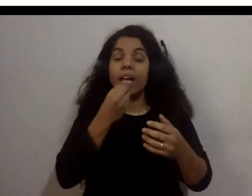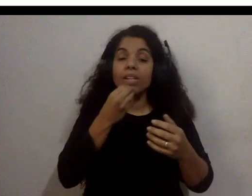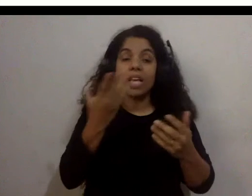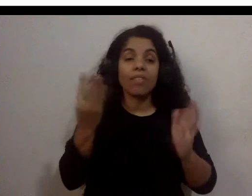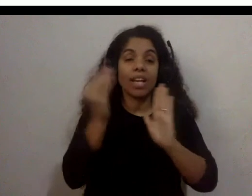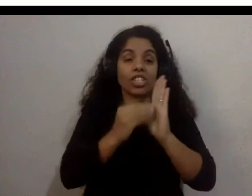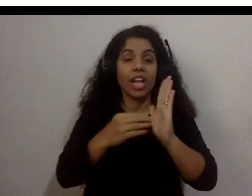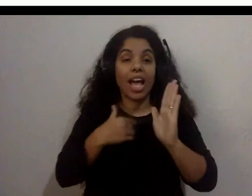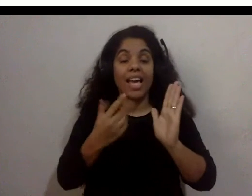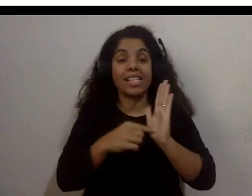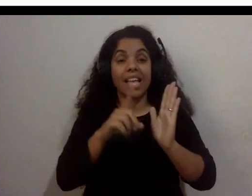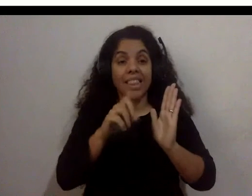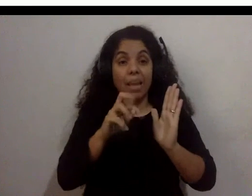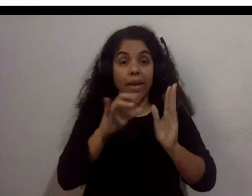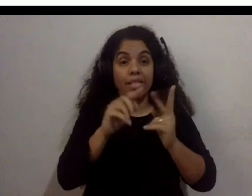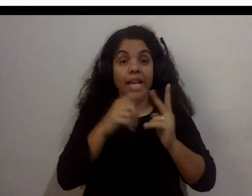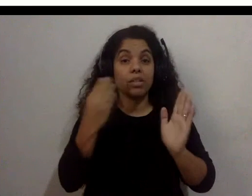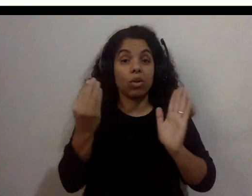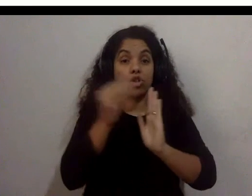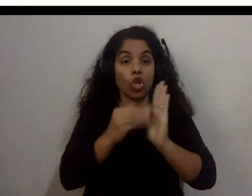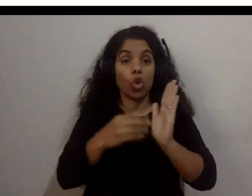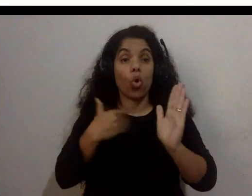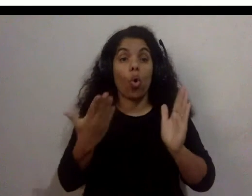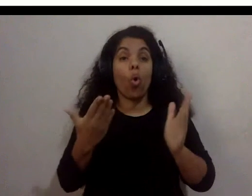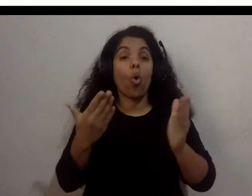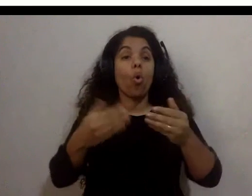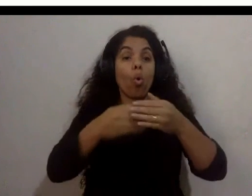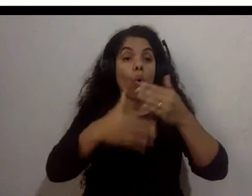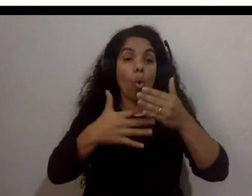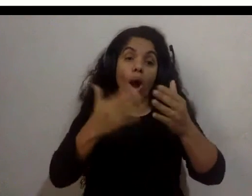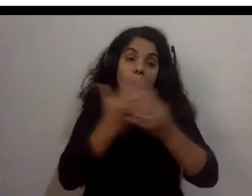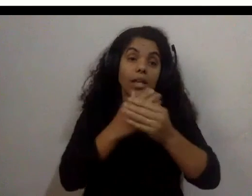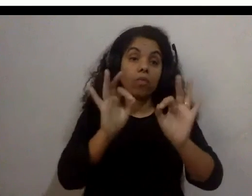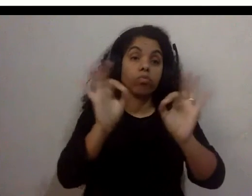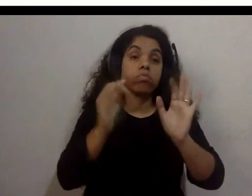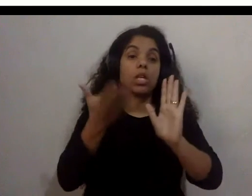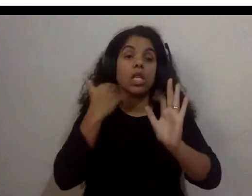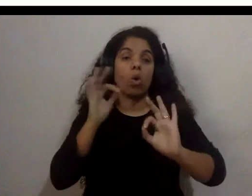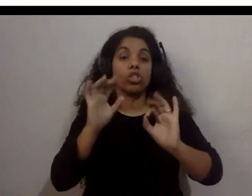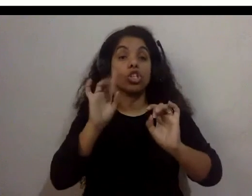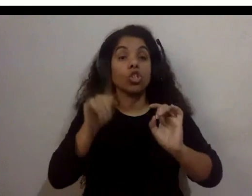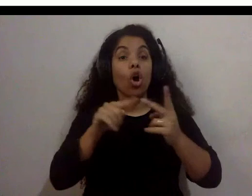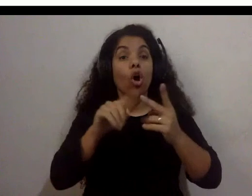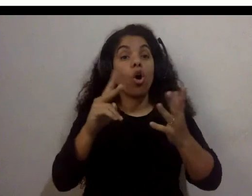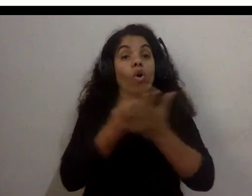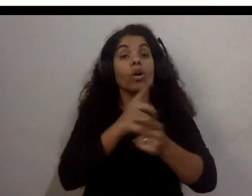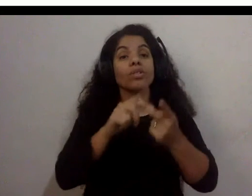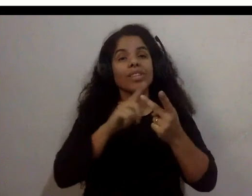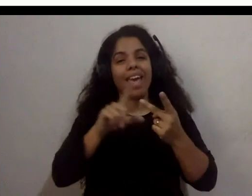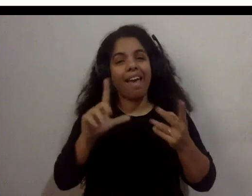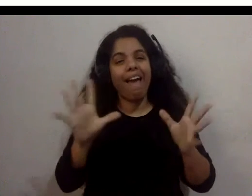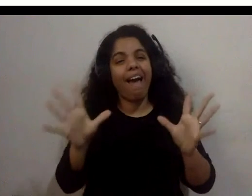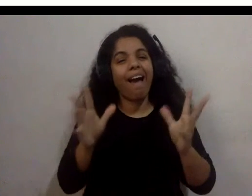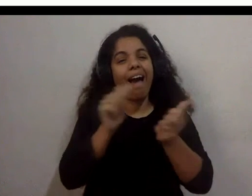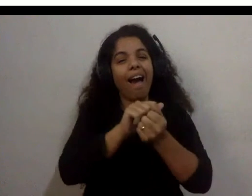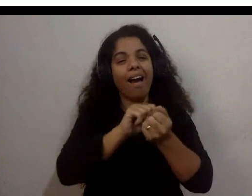injetar essa dependência igual a gente injetou com o arquivo? Ali, arquivo não existia, era só uma coisa abstrata. Então, eu não precisava ter